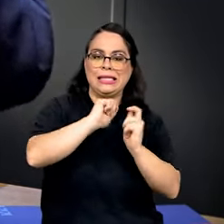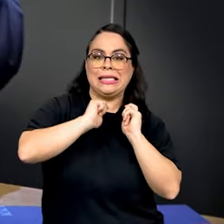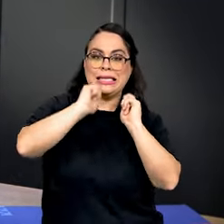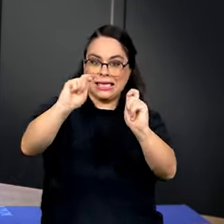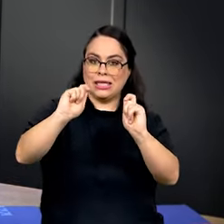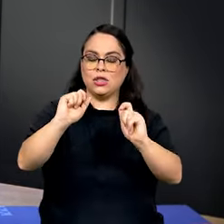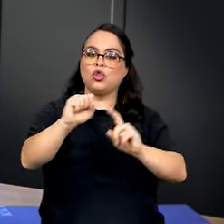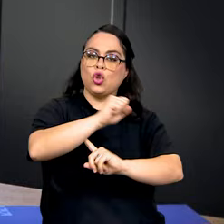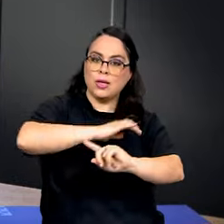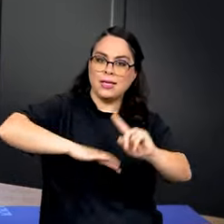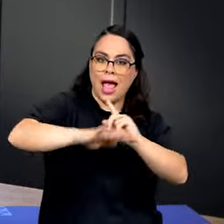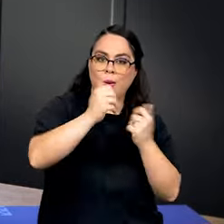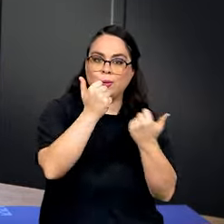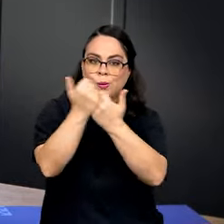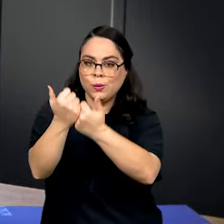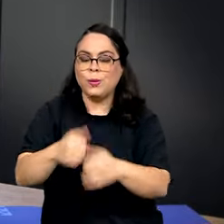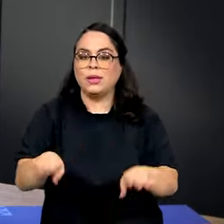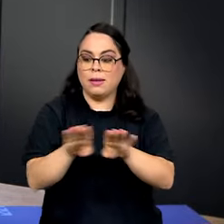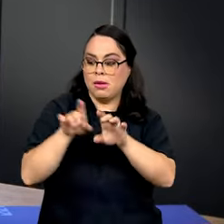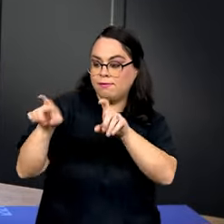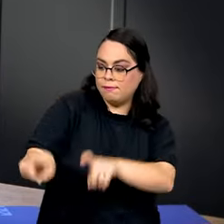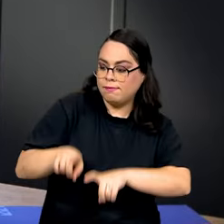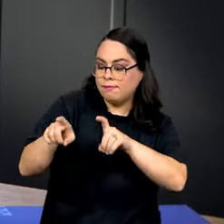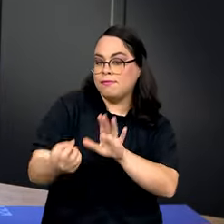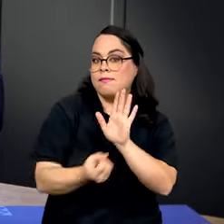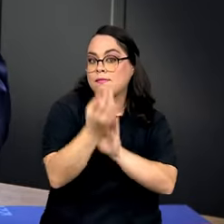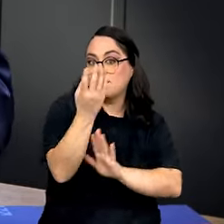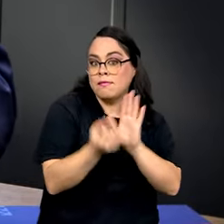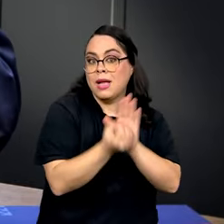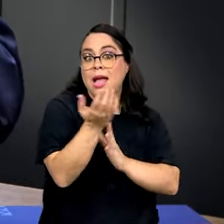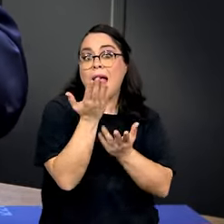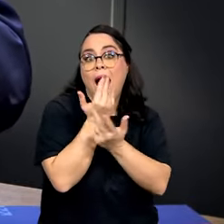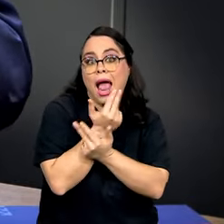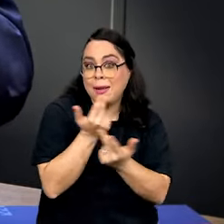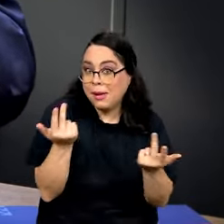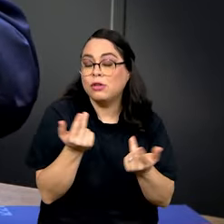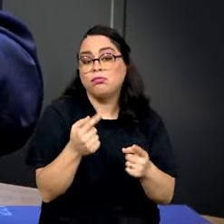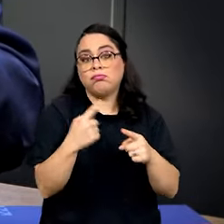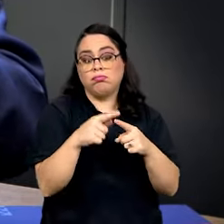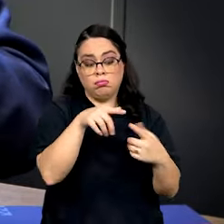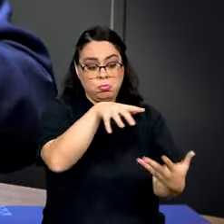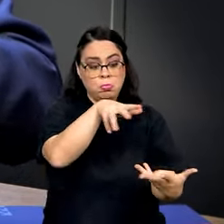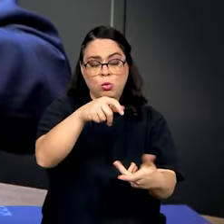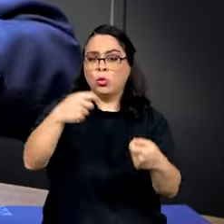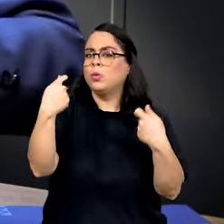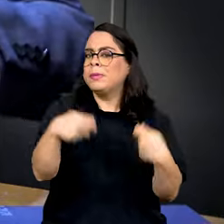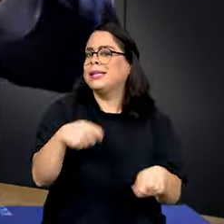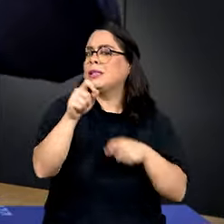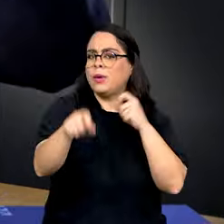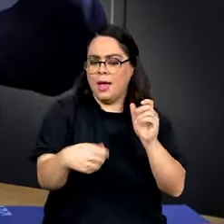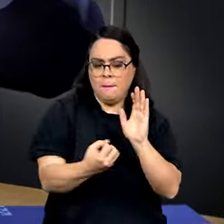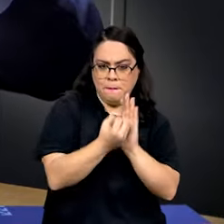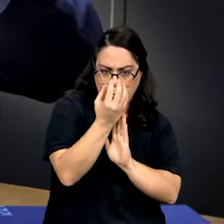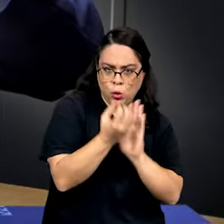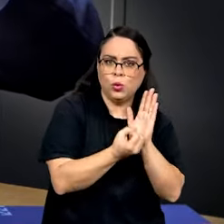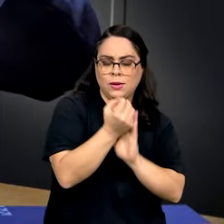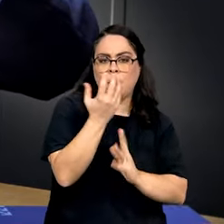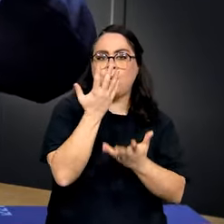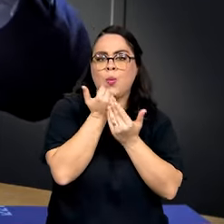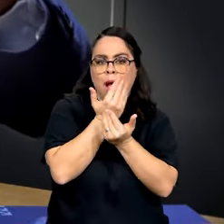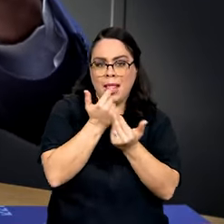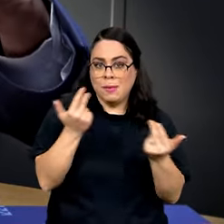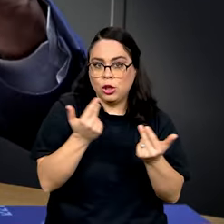a área da agricultura da produção de alimentos veja o mundo precisa produzir